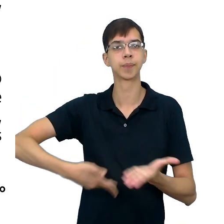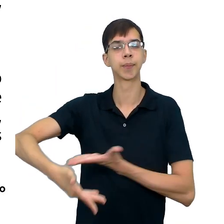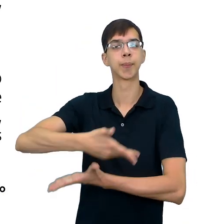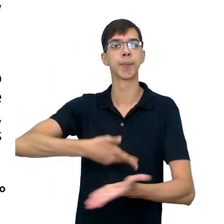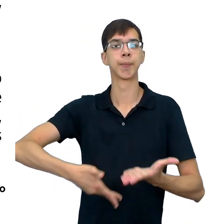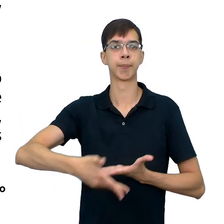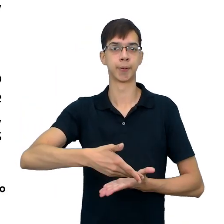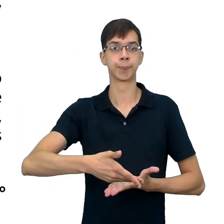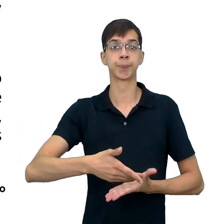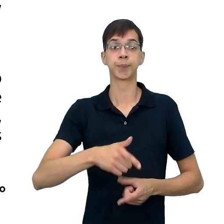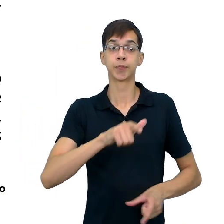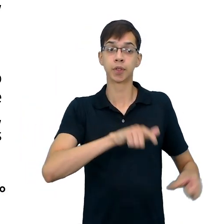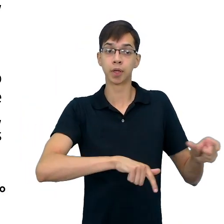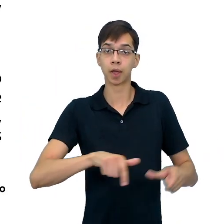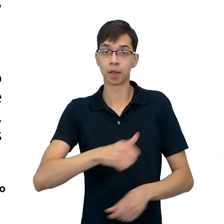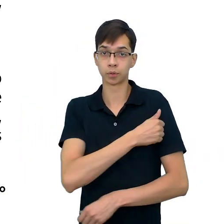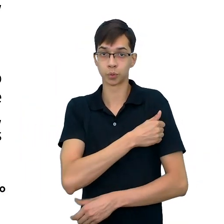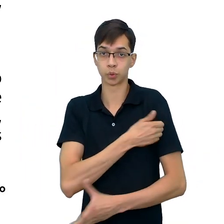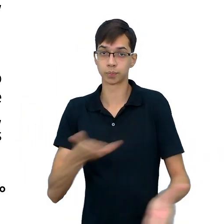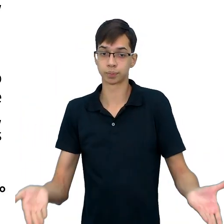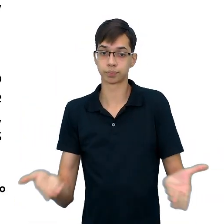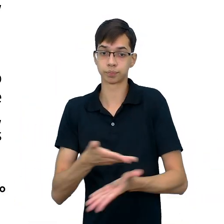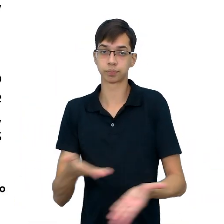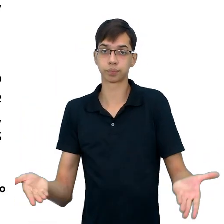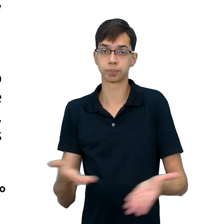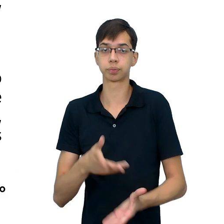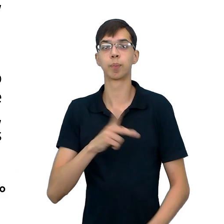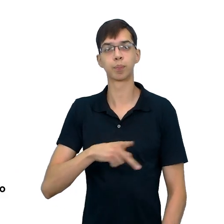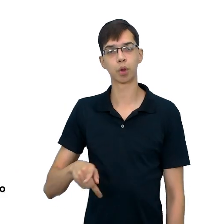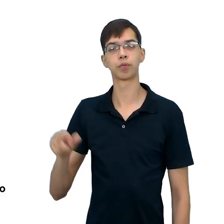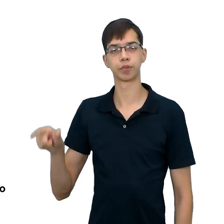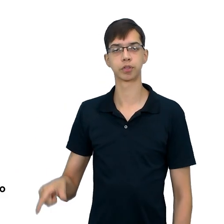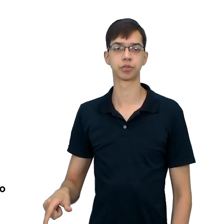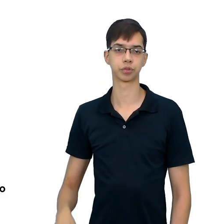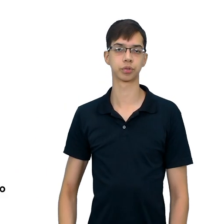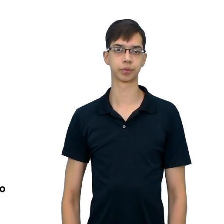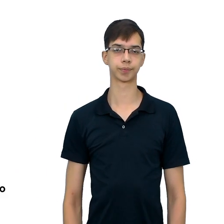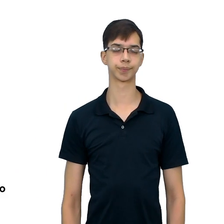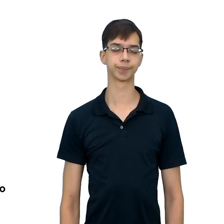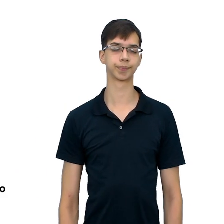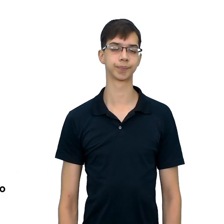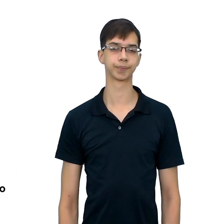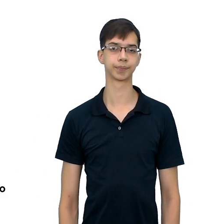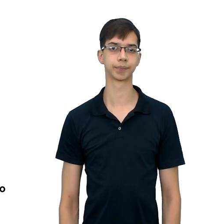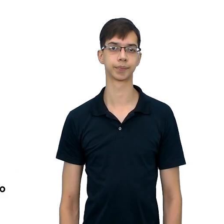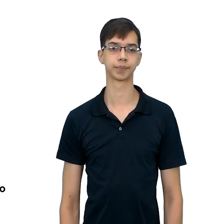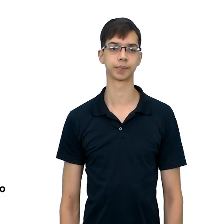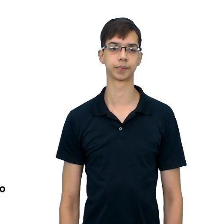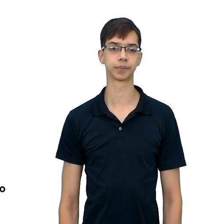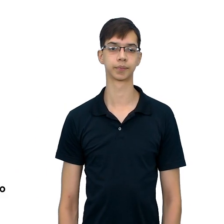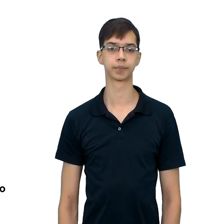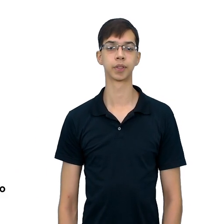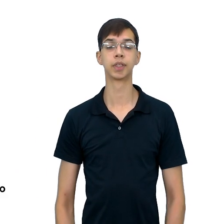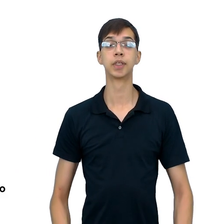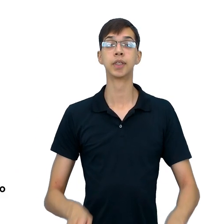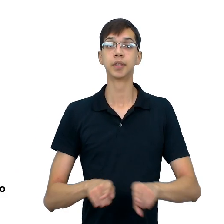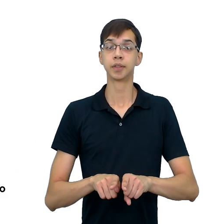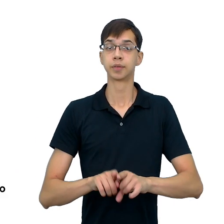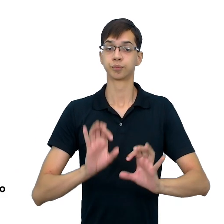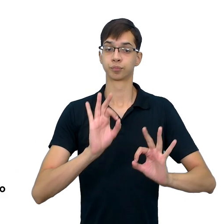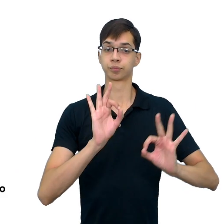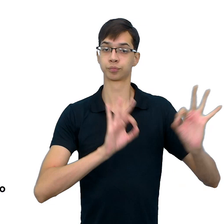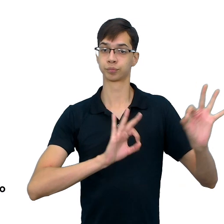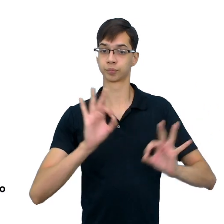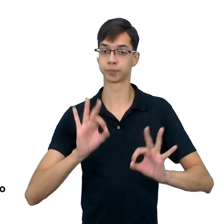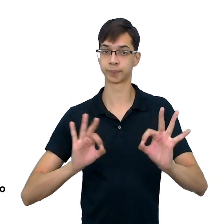integração entre os estudantes e os professores, né, e vice-versa. E a sistematização, né, da